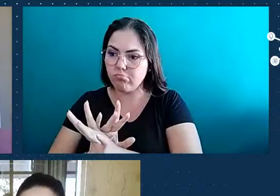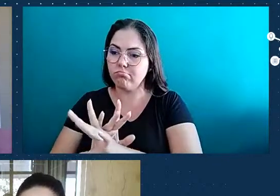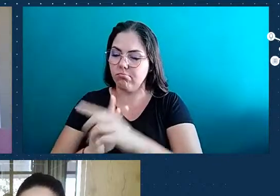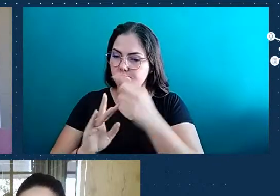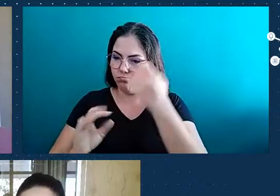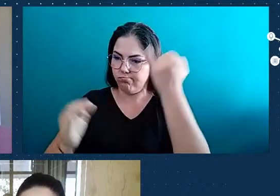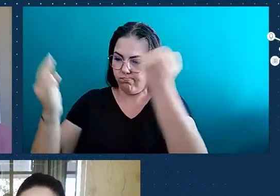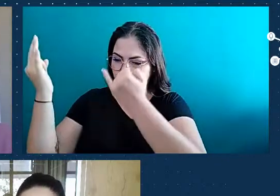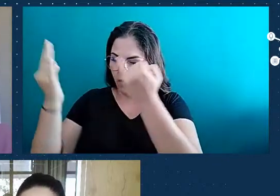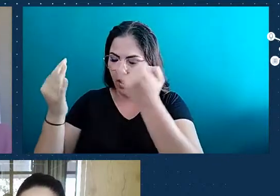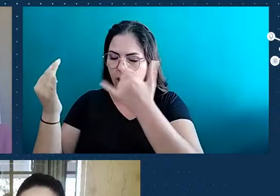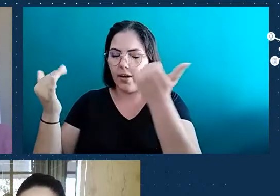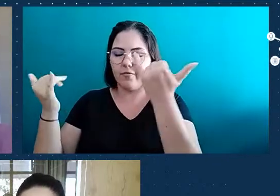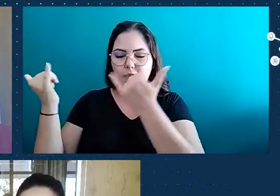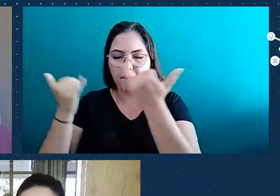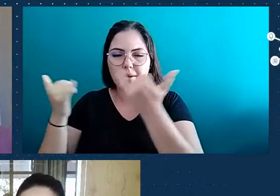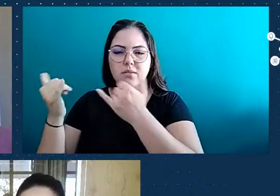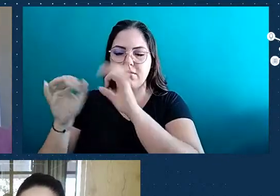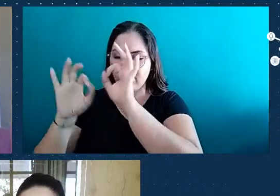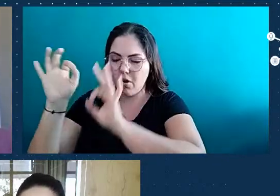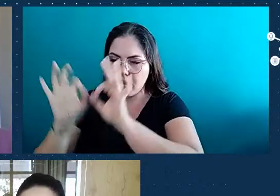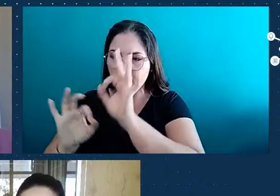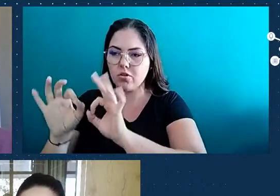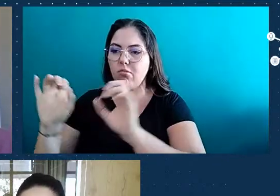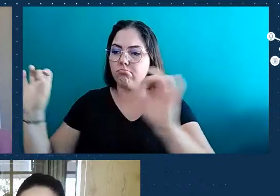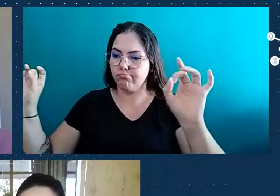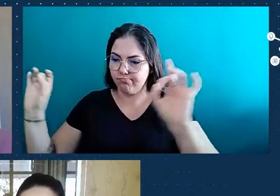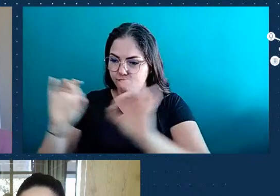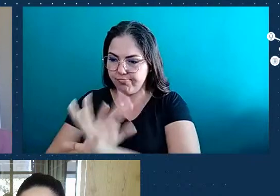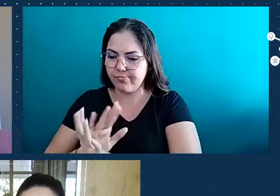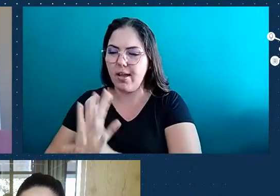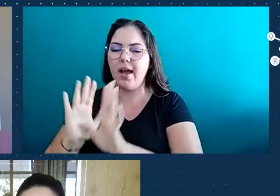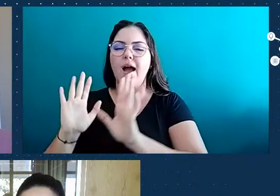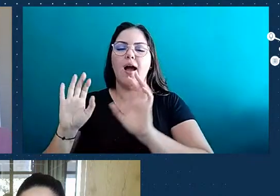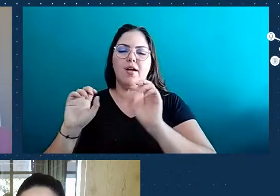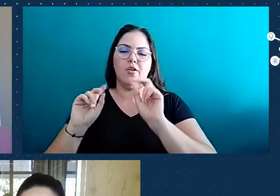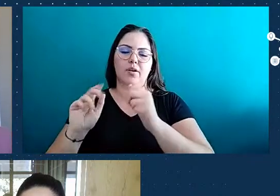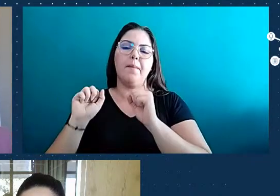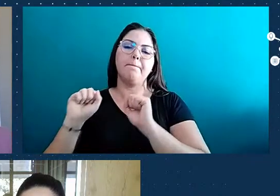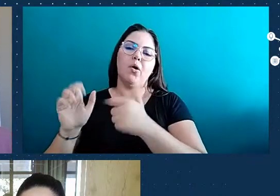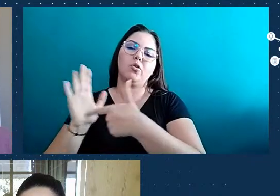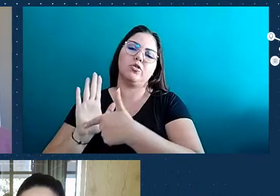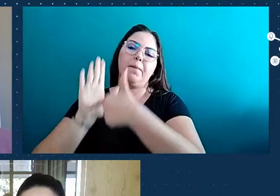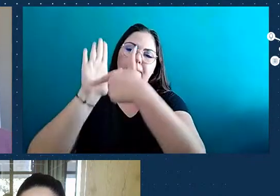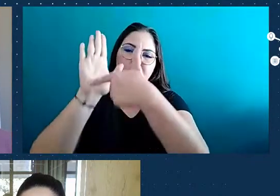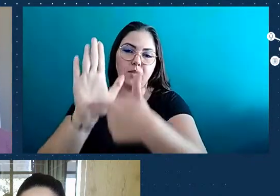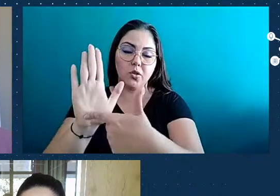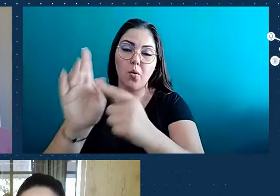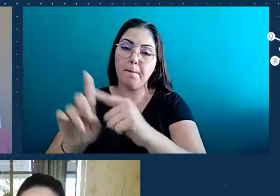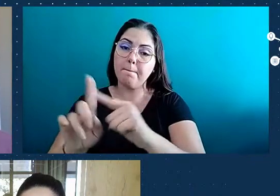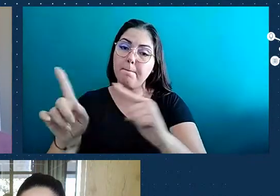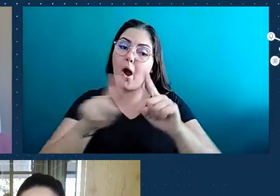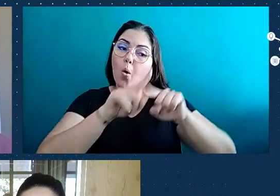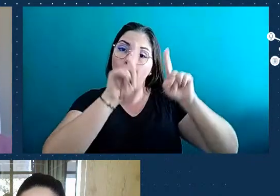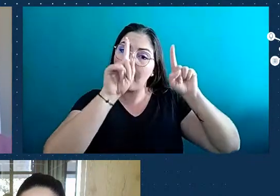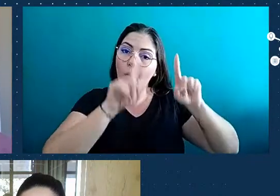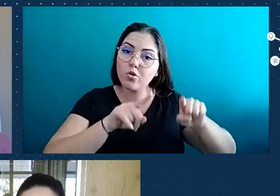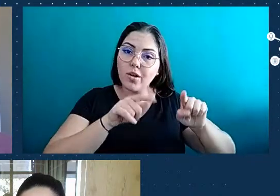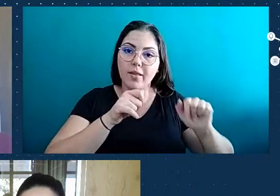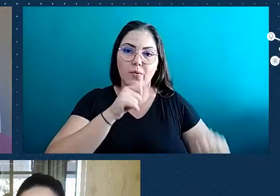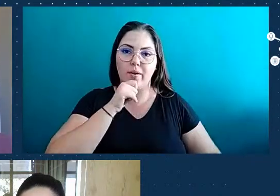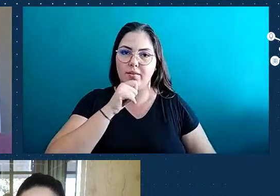os resultados, você vai elaborar outros gêneros para divulgar esses resultados. Aí você vai elaborar esses gêneros, né? Pode ser o